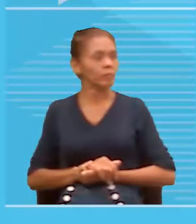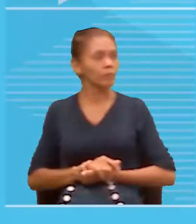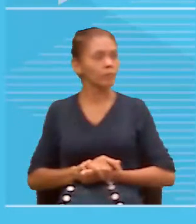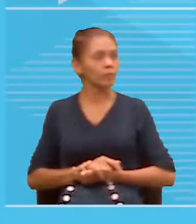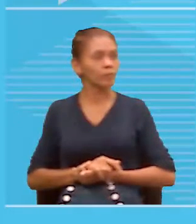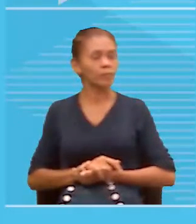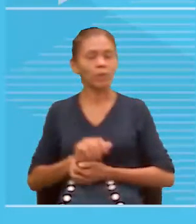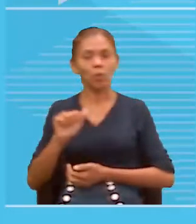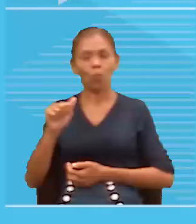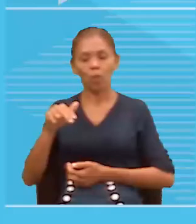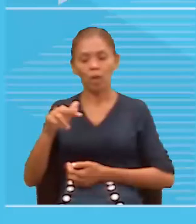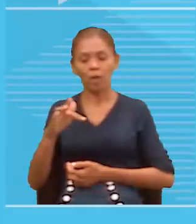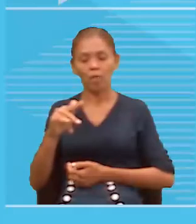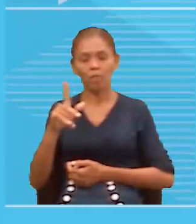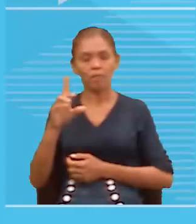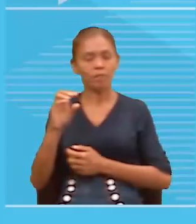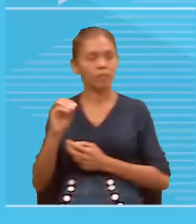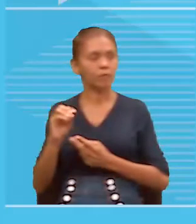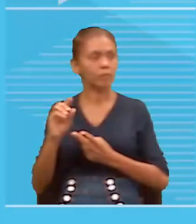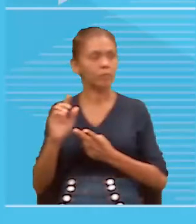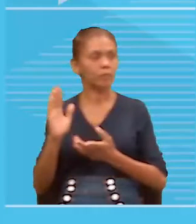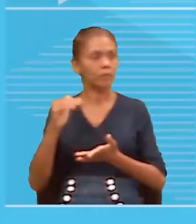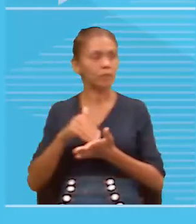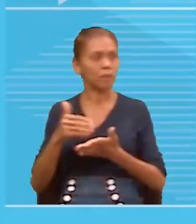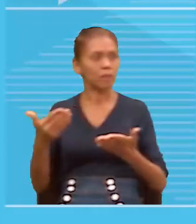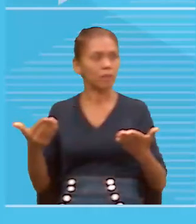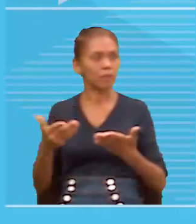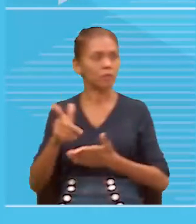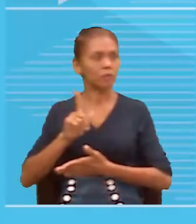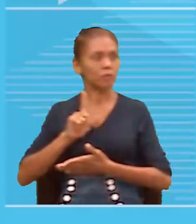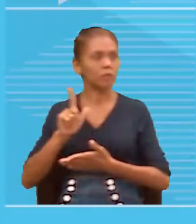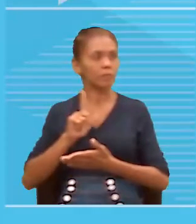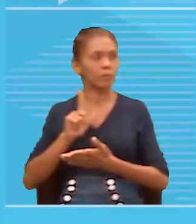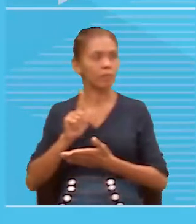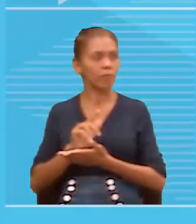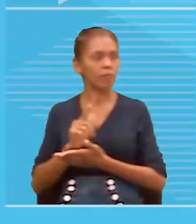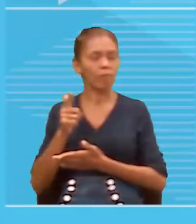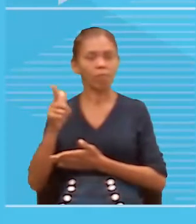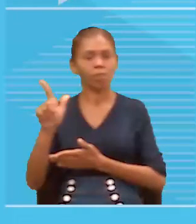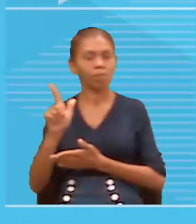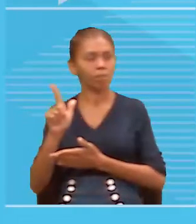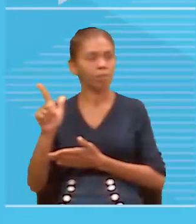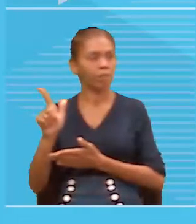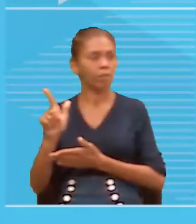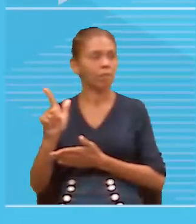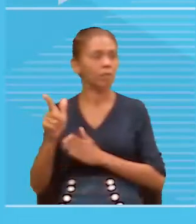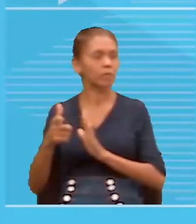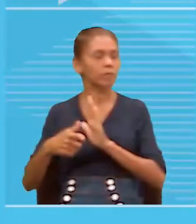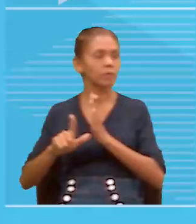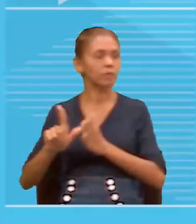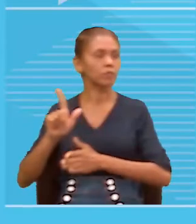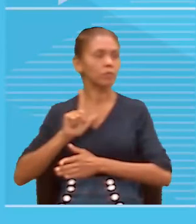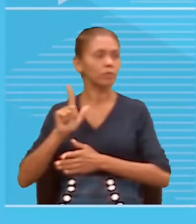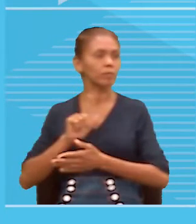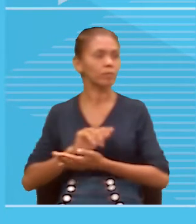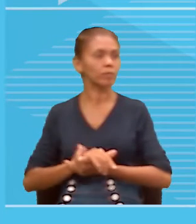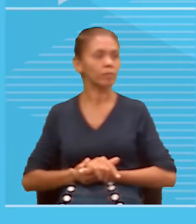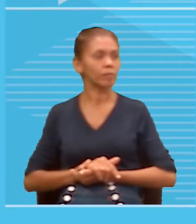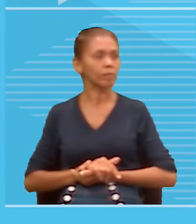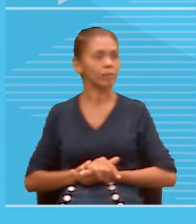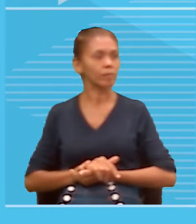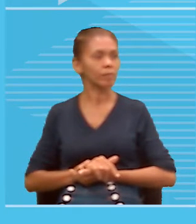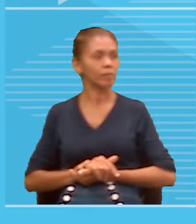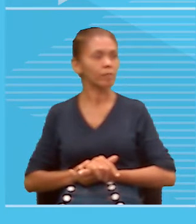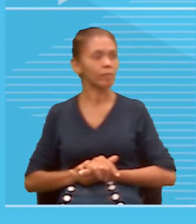os anfíbios que até hoje existem né claro que existiram outros muito antes esses anfíbios